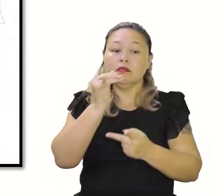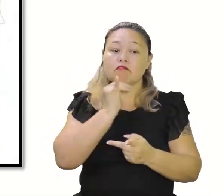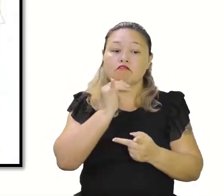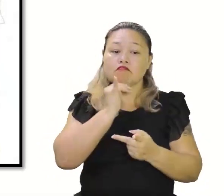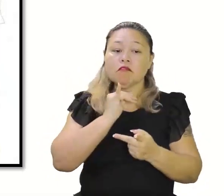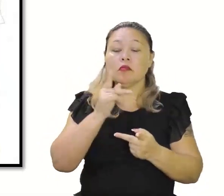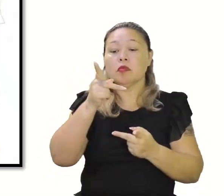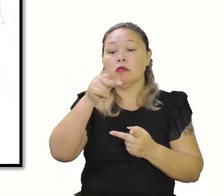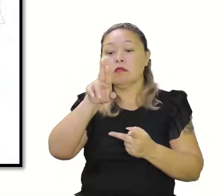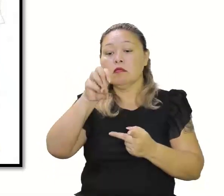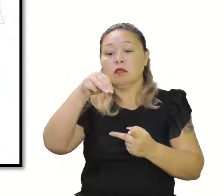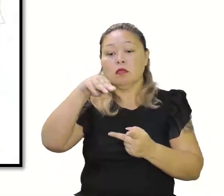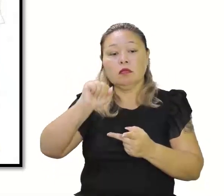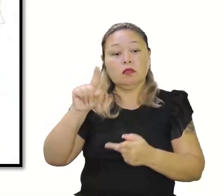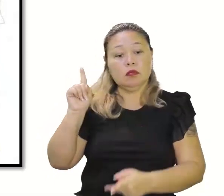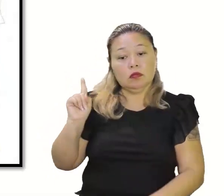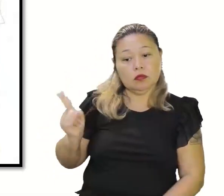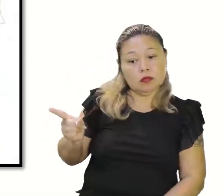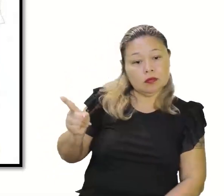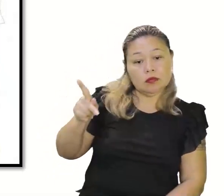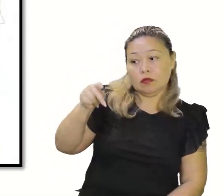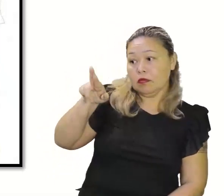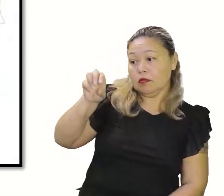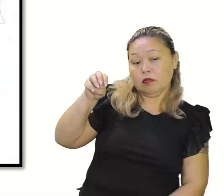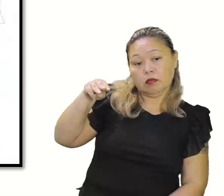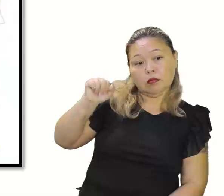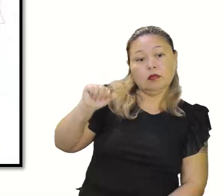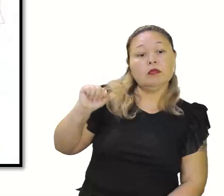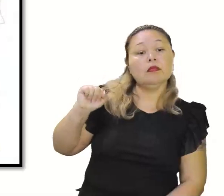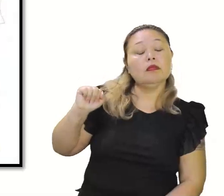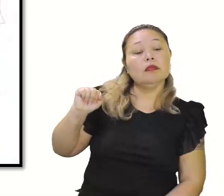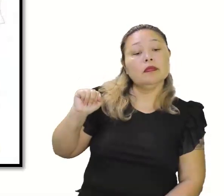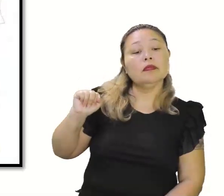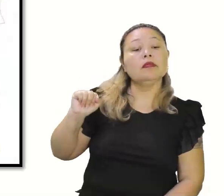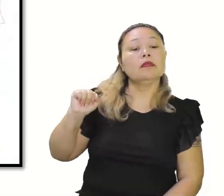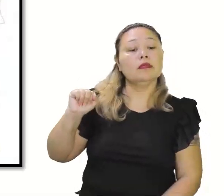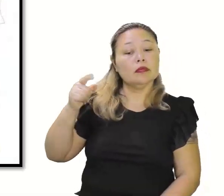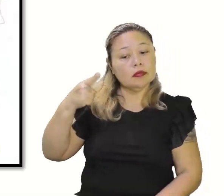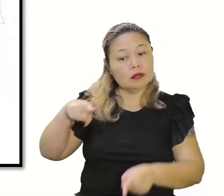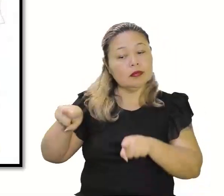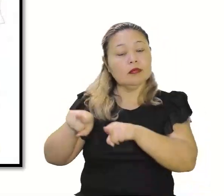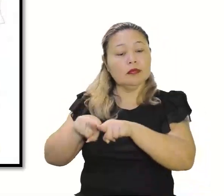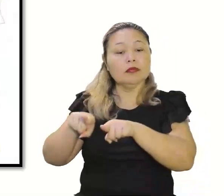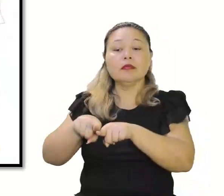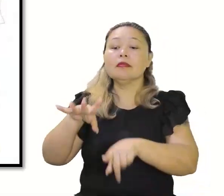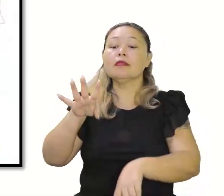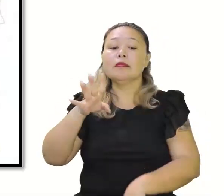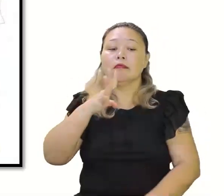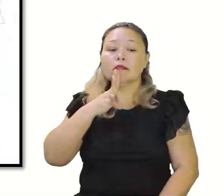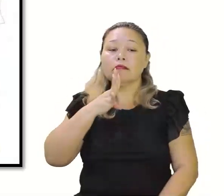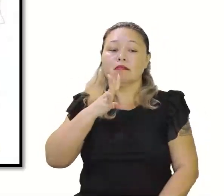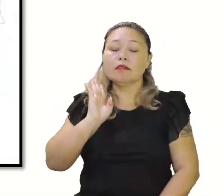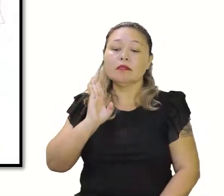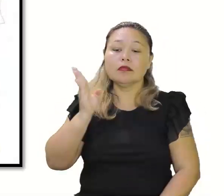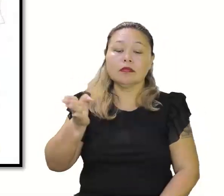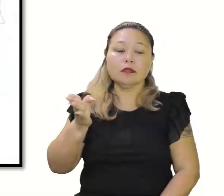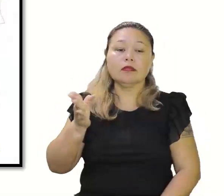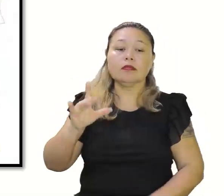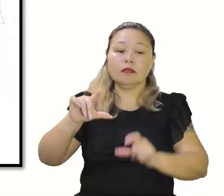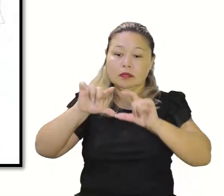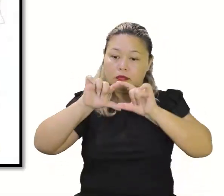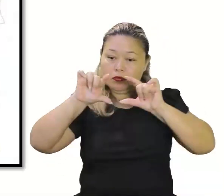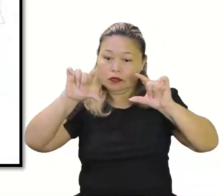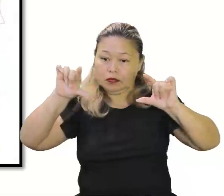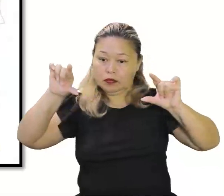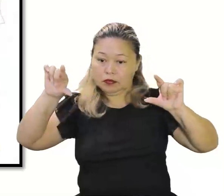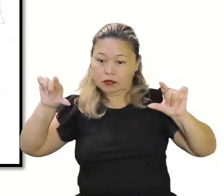prisma. Então, ó, a pirâmide une um vértice lá em cima. Aí temos o prisma, também conhecido aqui, essa figura específica como paralelepípedo.